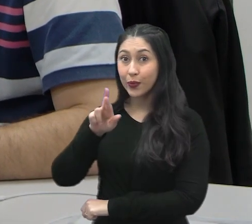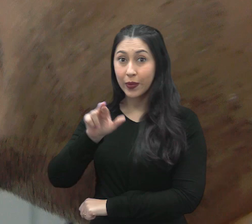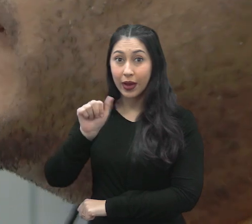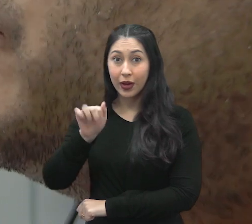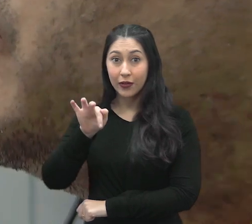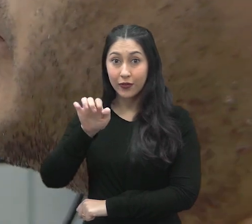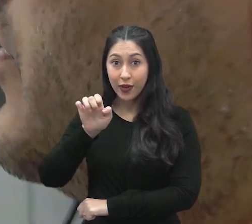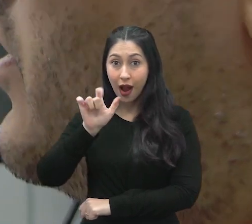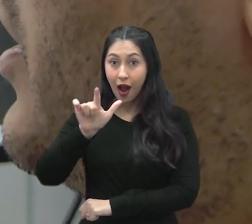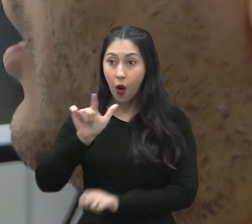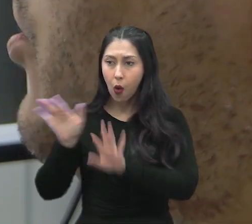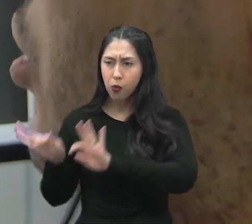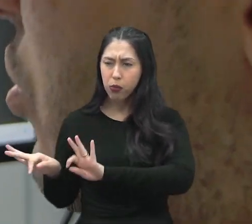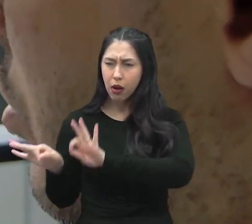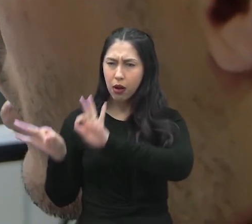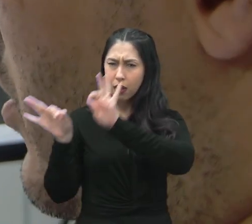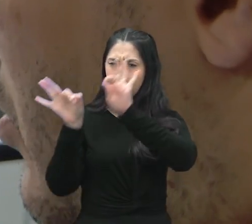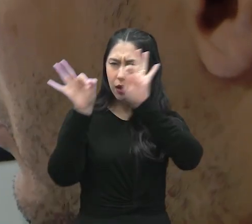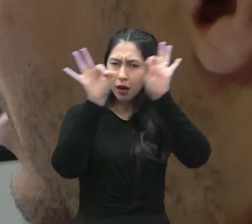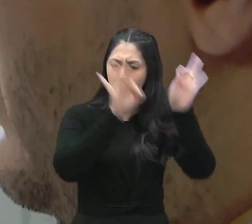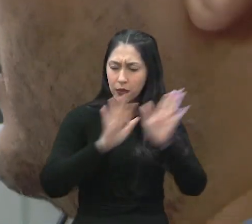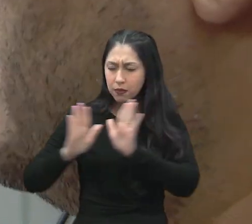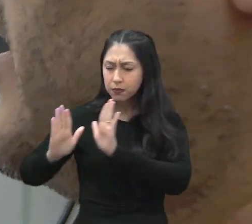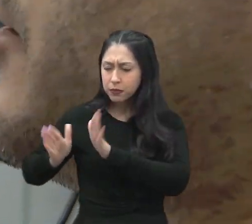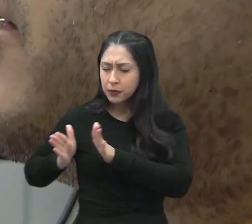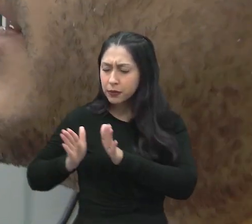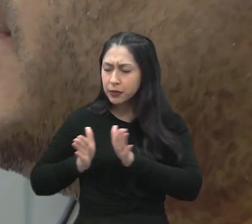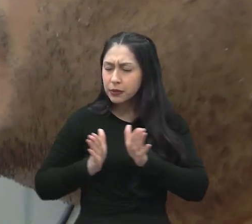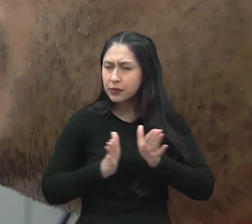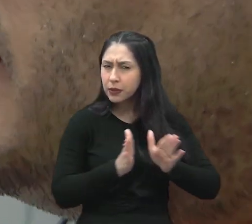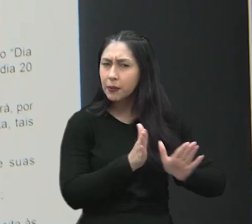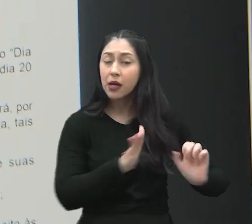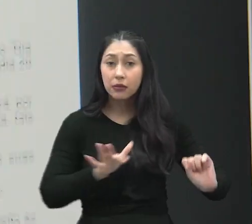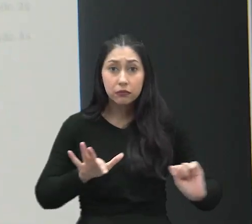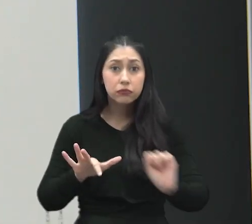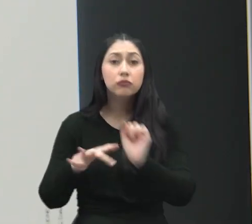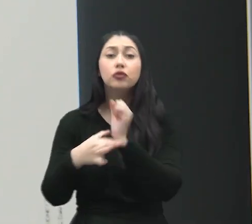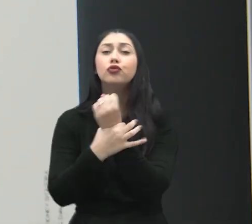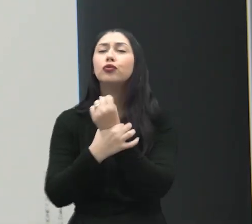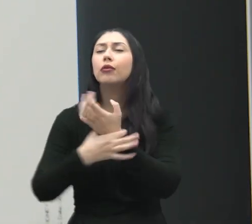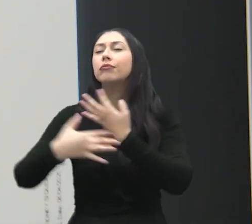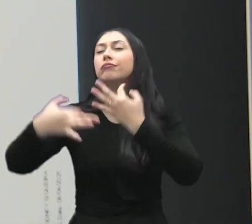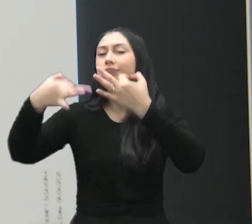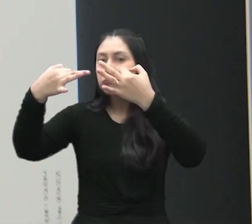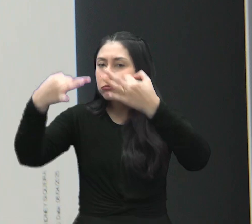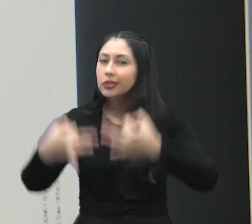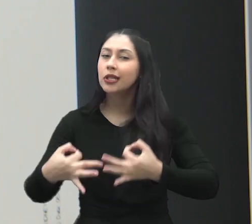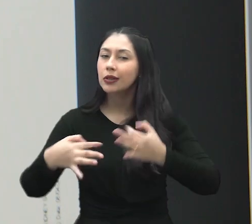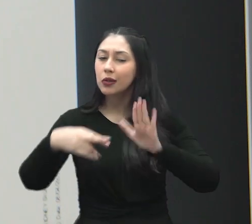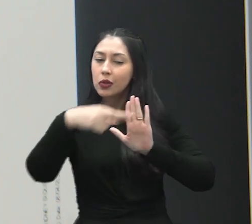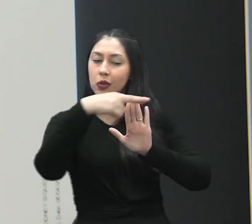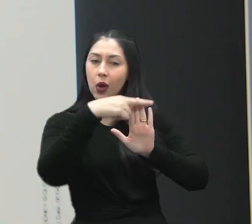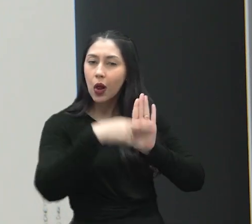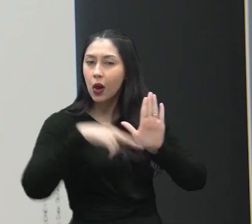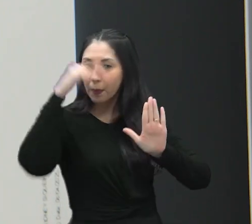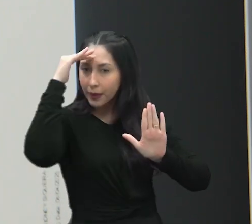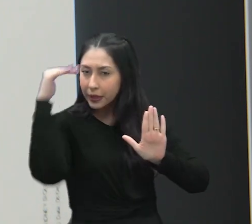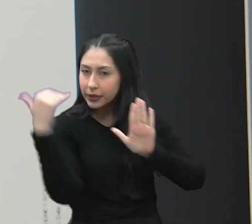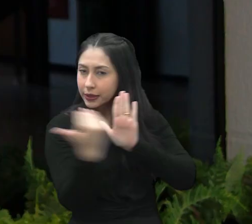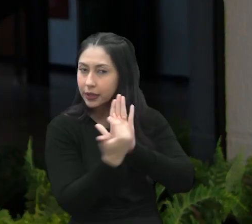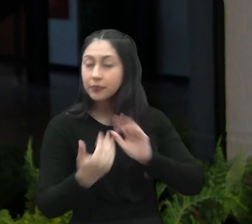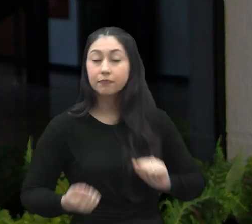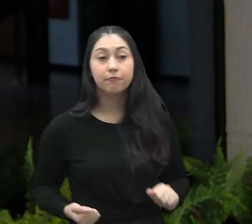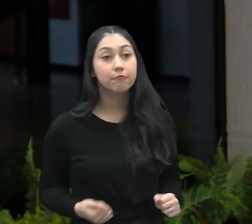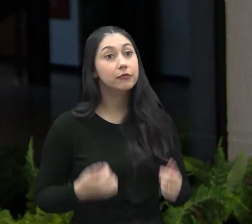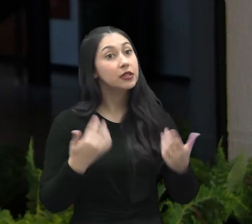Hoffmann acompanha todas as etapas da criação dos projetos, garantindo que estejam adequados às normas da casa.